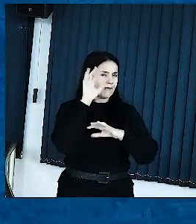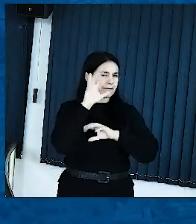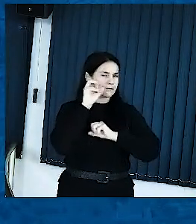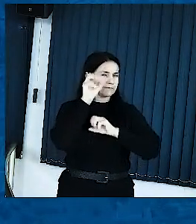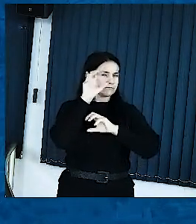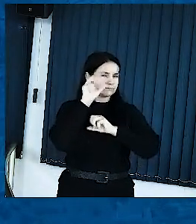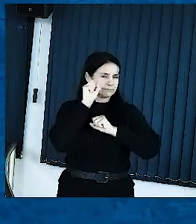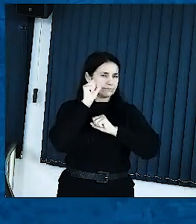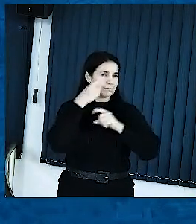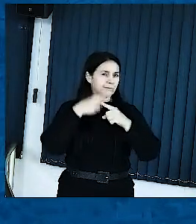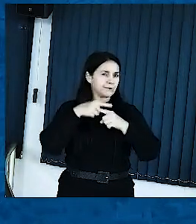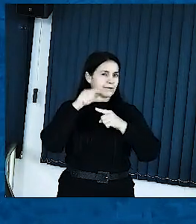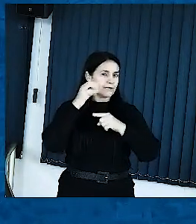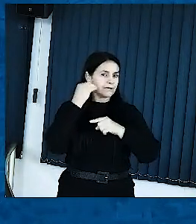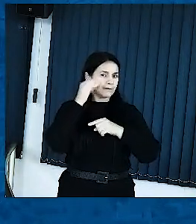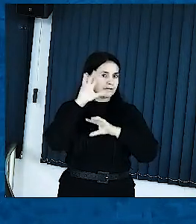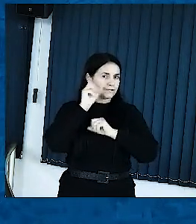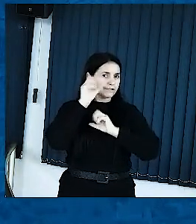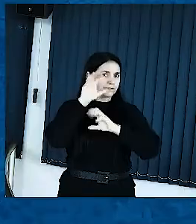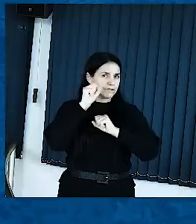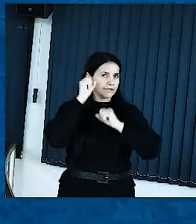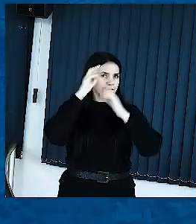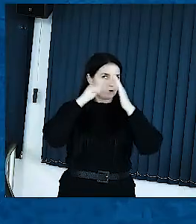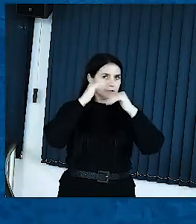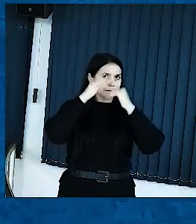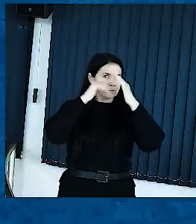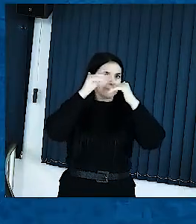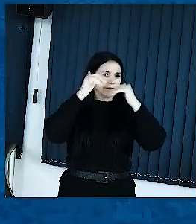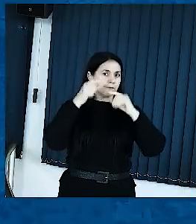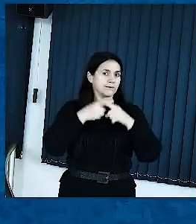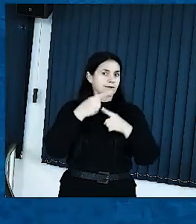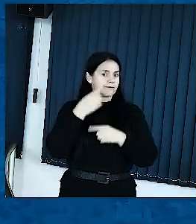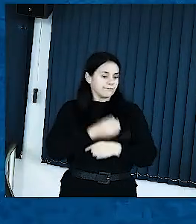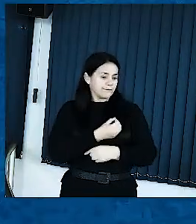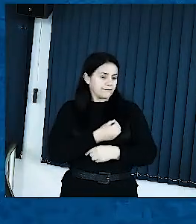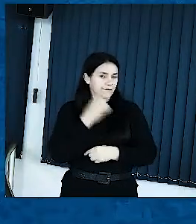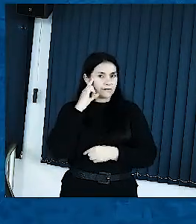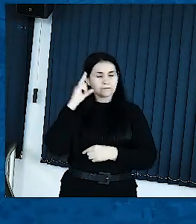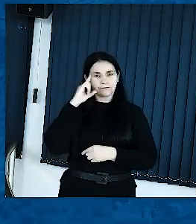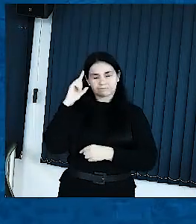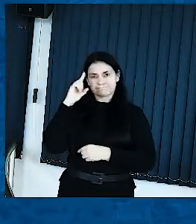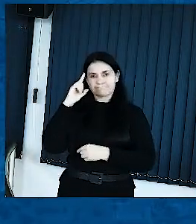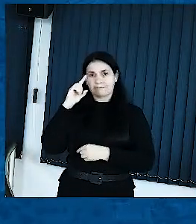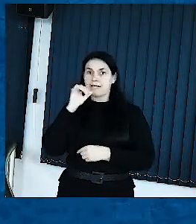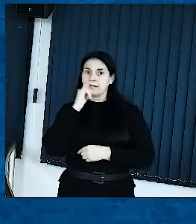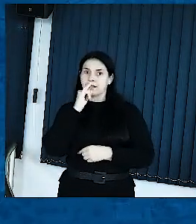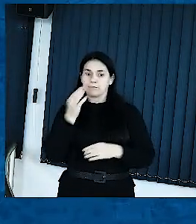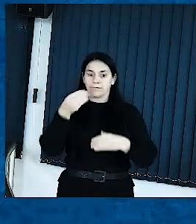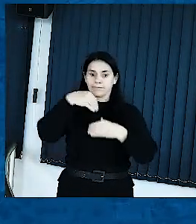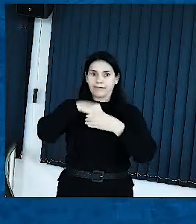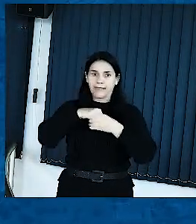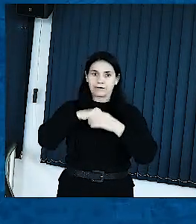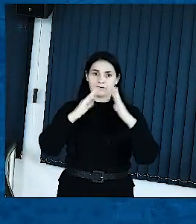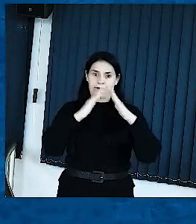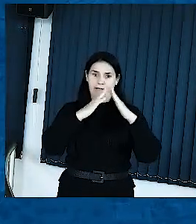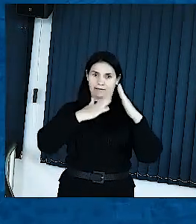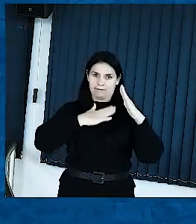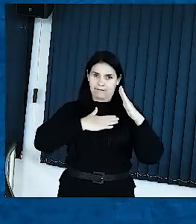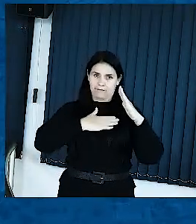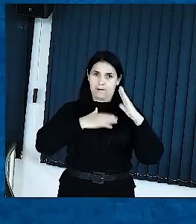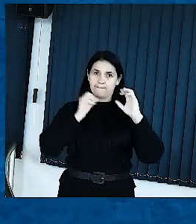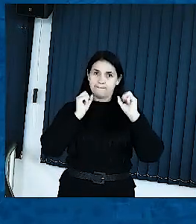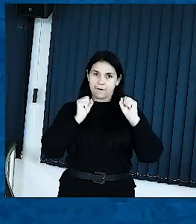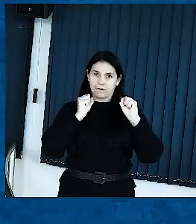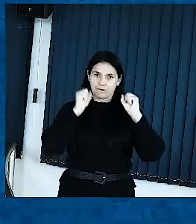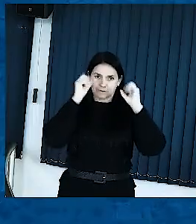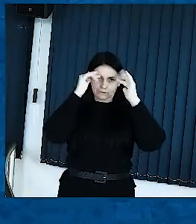é moldado pelas experiências que a gente vive no dia a dia. Então, o ambiente da minha casa vai moldar o cérebro